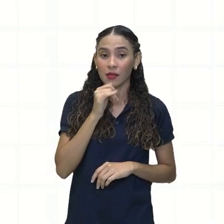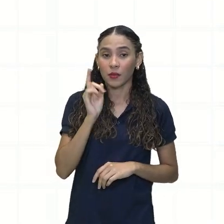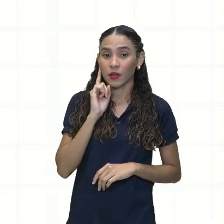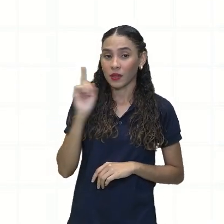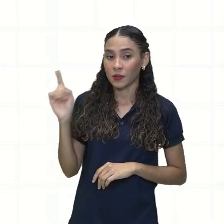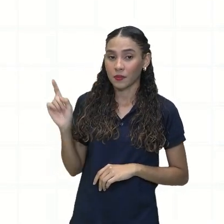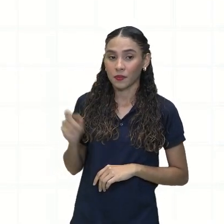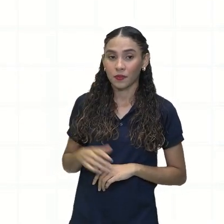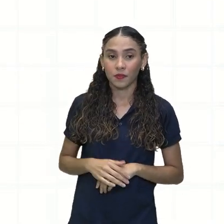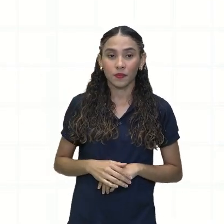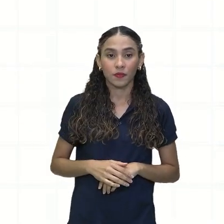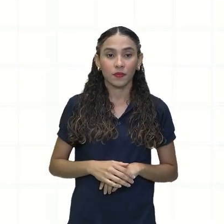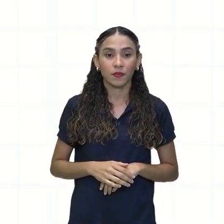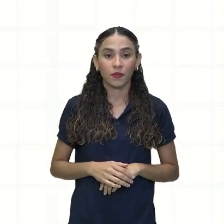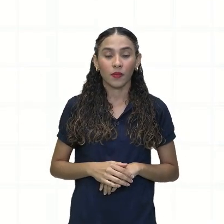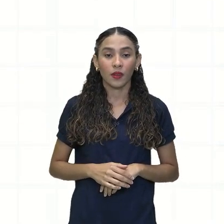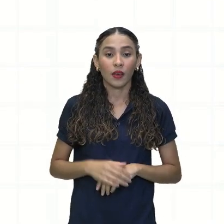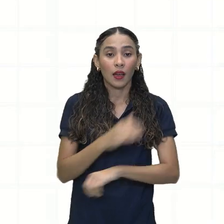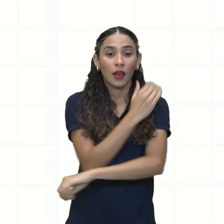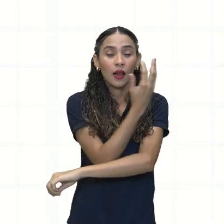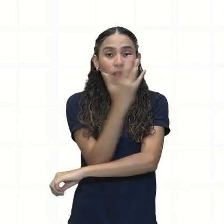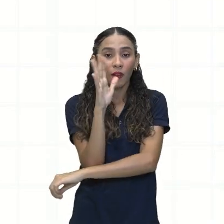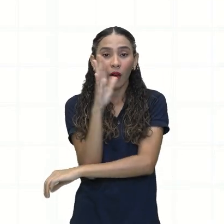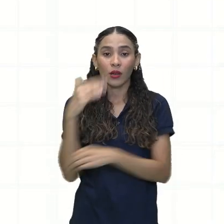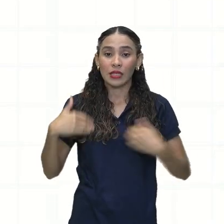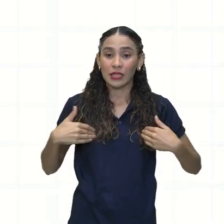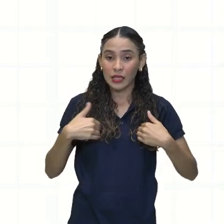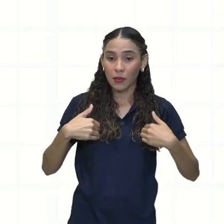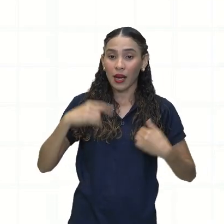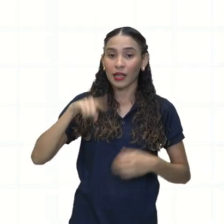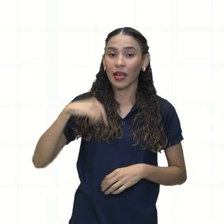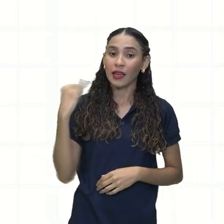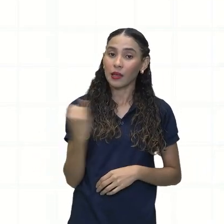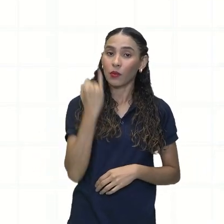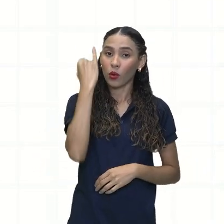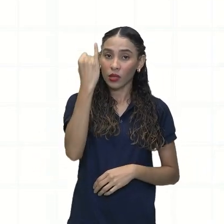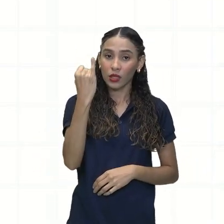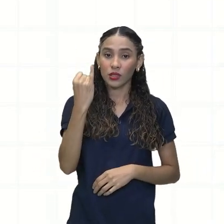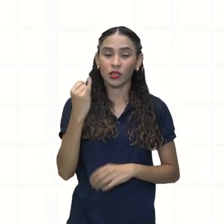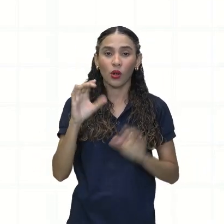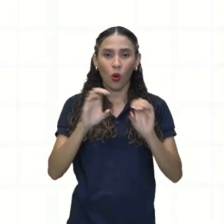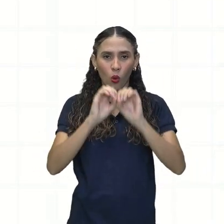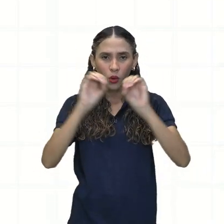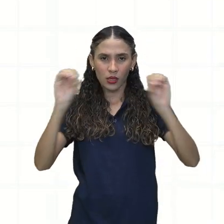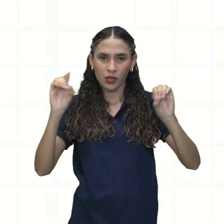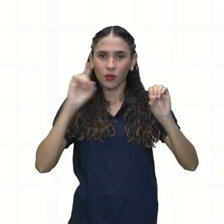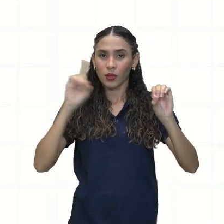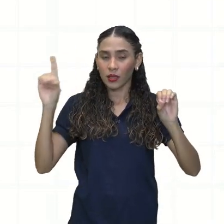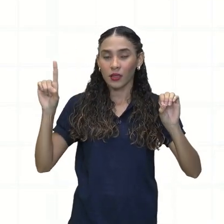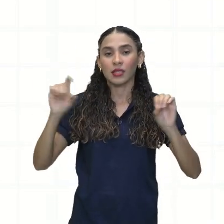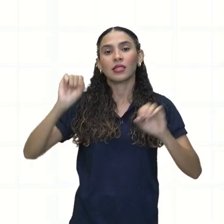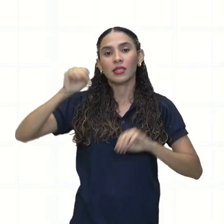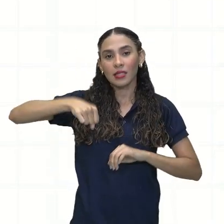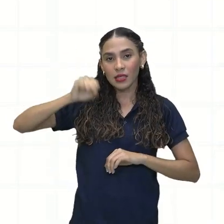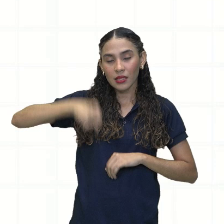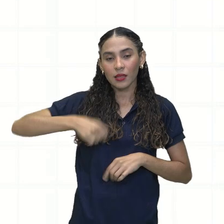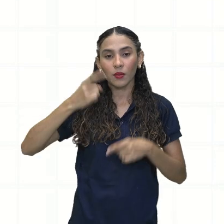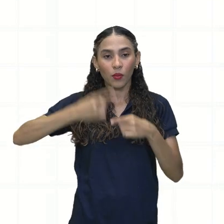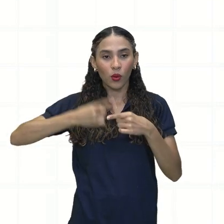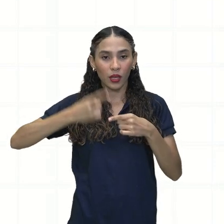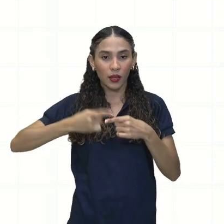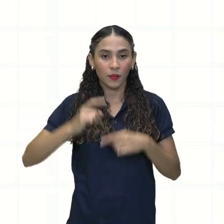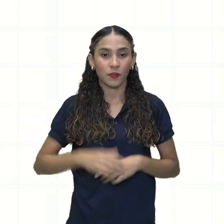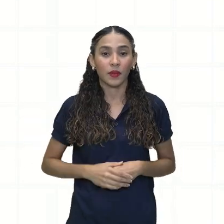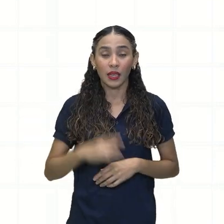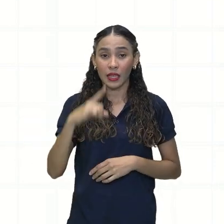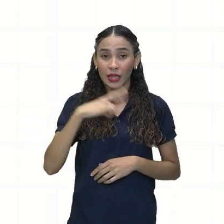exemplos. Fauna e flora são importantes. Isto é uma oração? Sim, porque